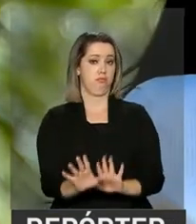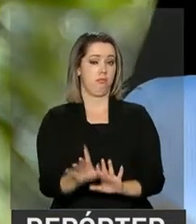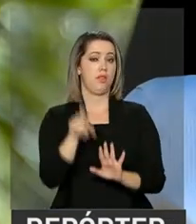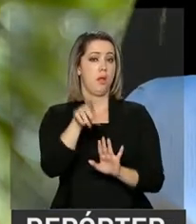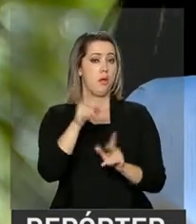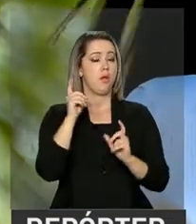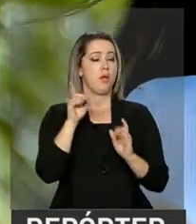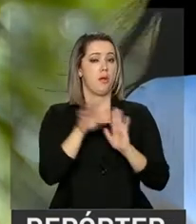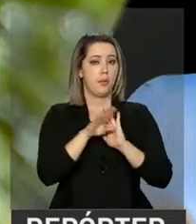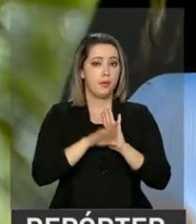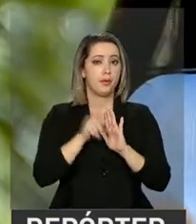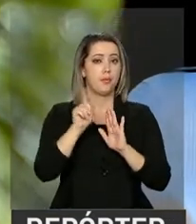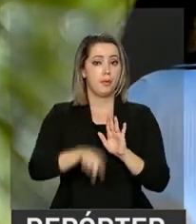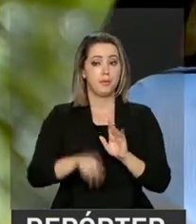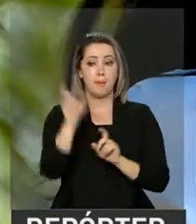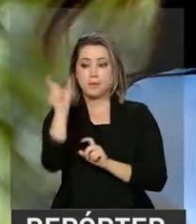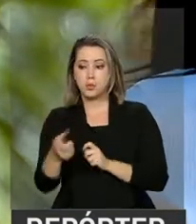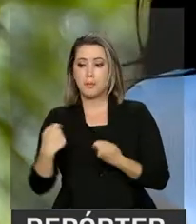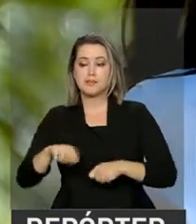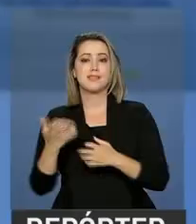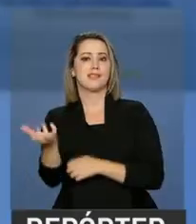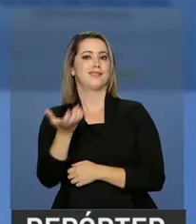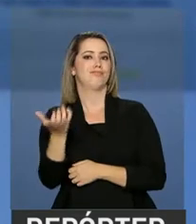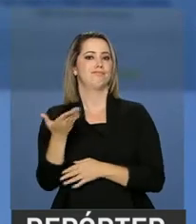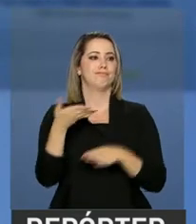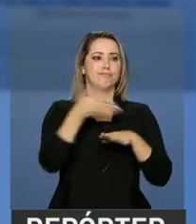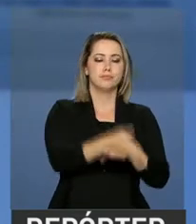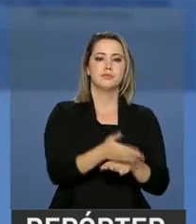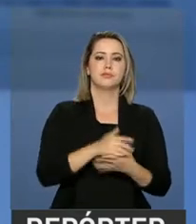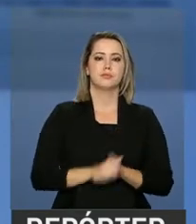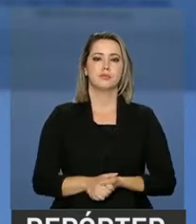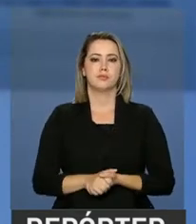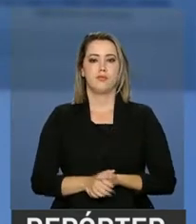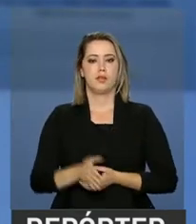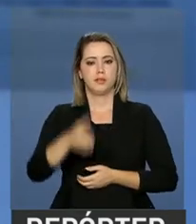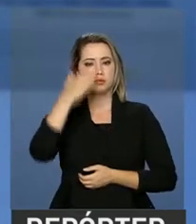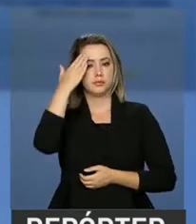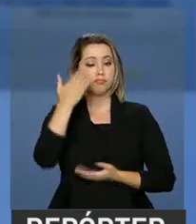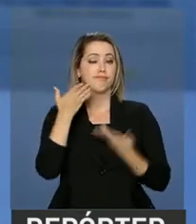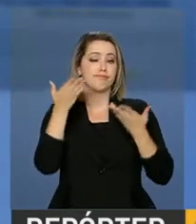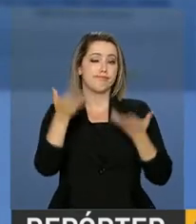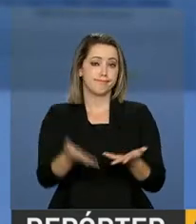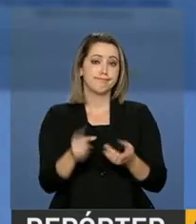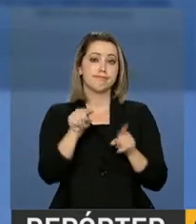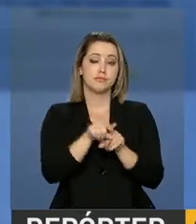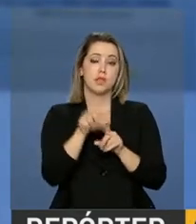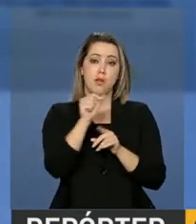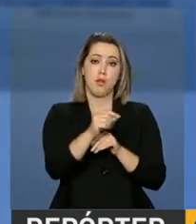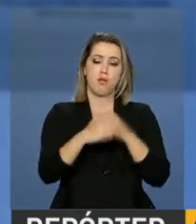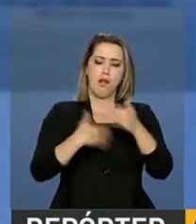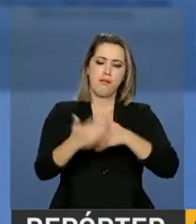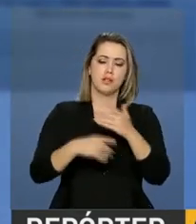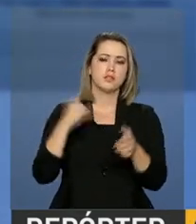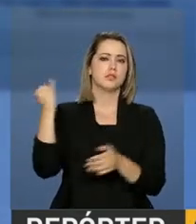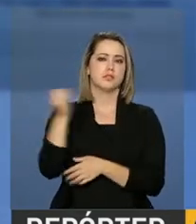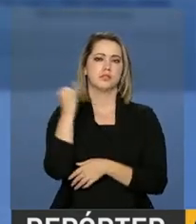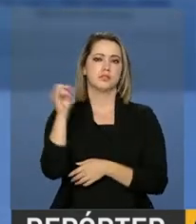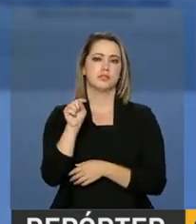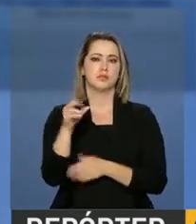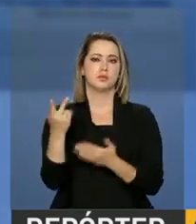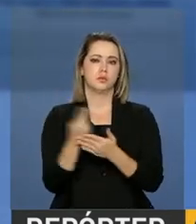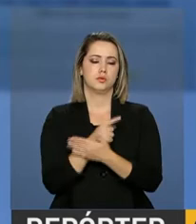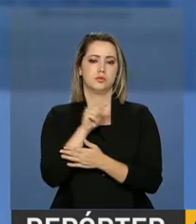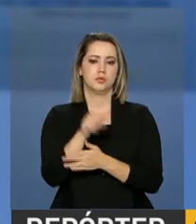programa que o paciente tem que querer participar graças às ações desenvolvidas no brasil avanços importantes